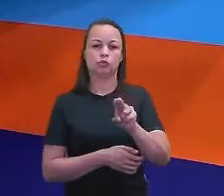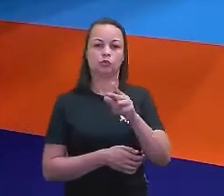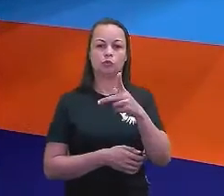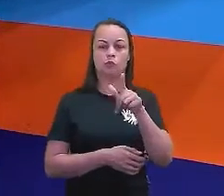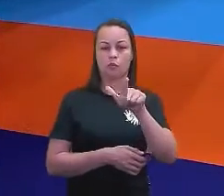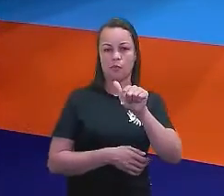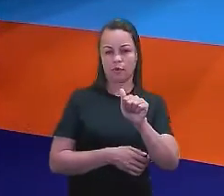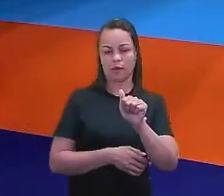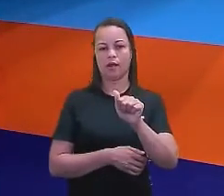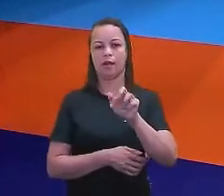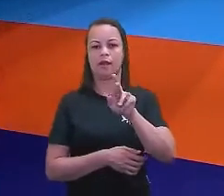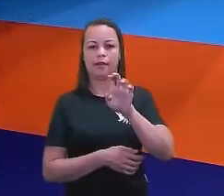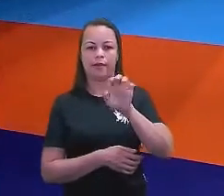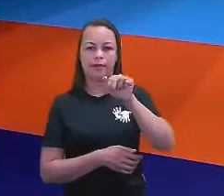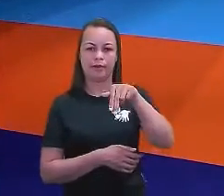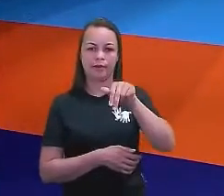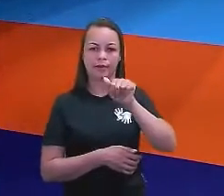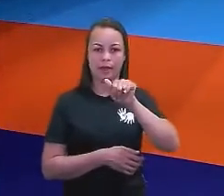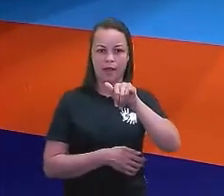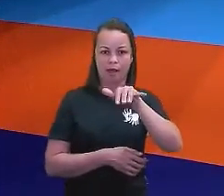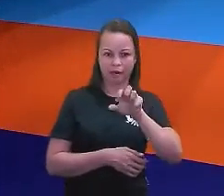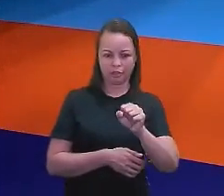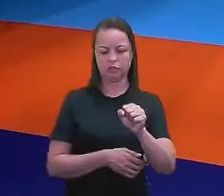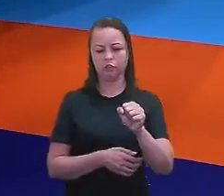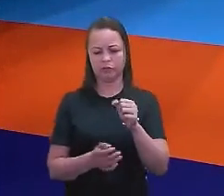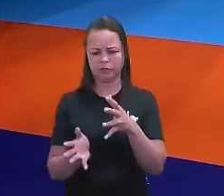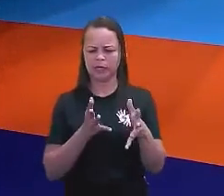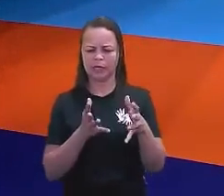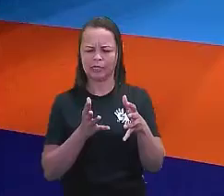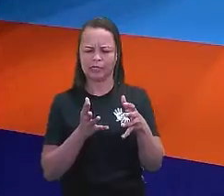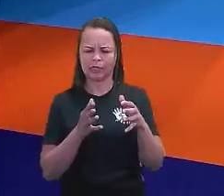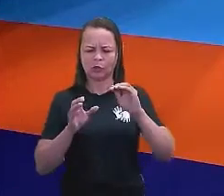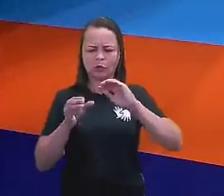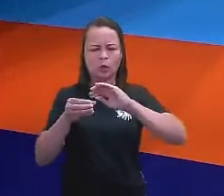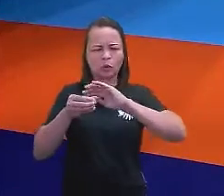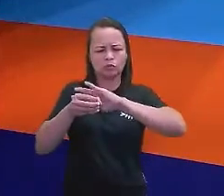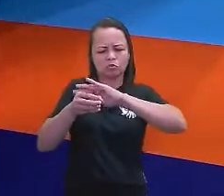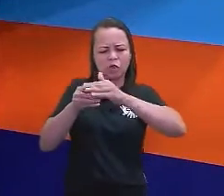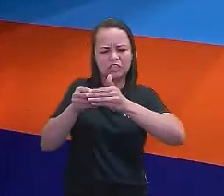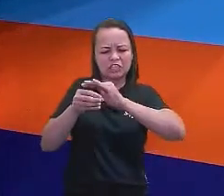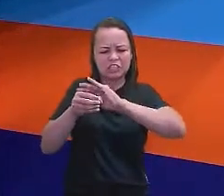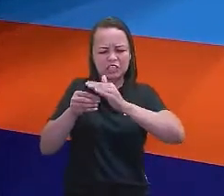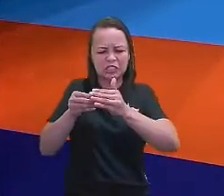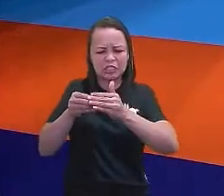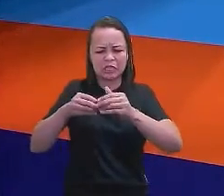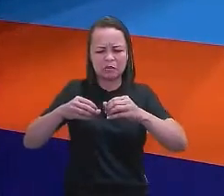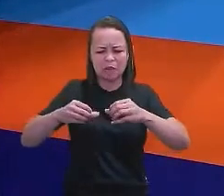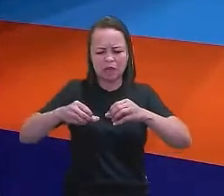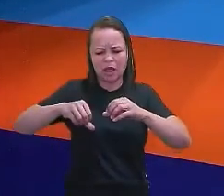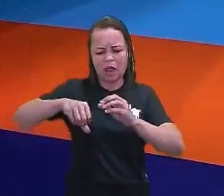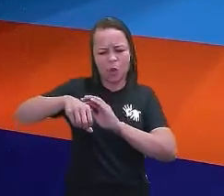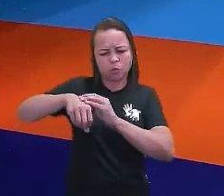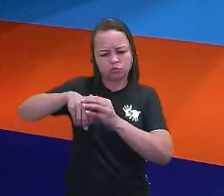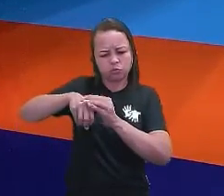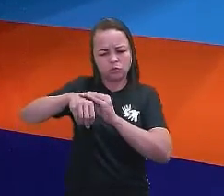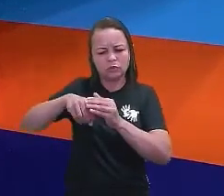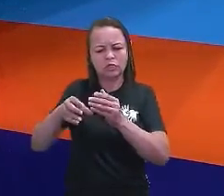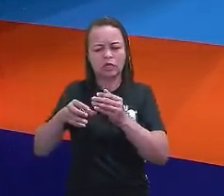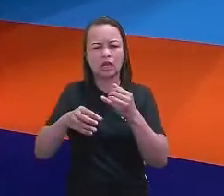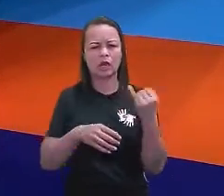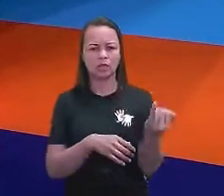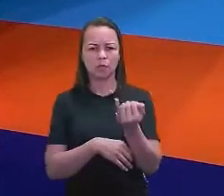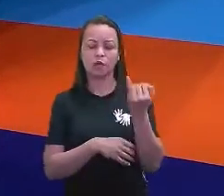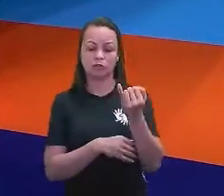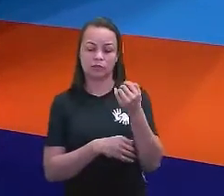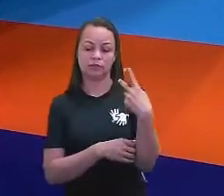gente, parecem umas cabeleiras, né? Estilo assim, Black Power, né? É só chamar a atenção de vocês como é importante essas